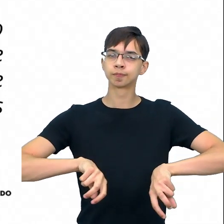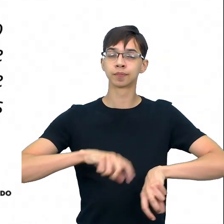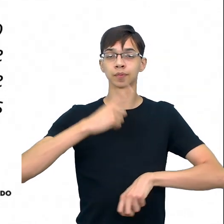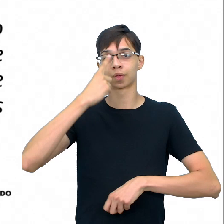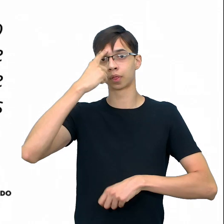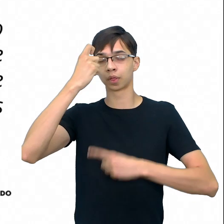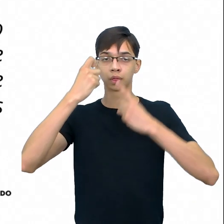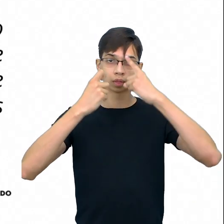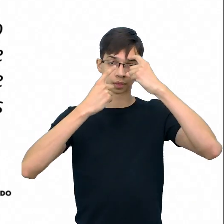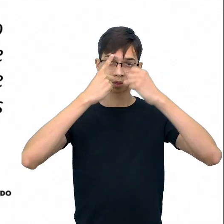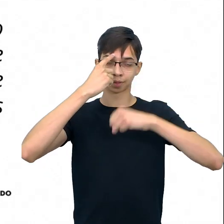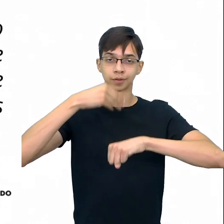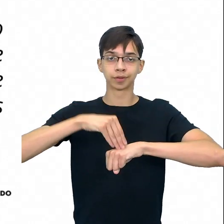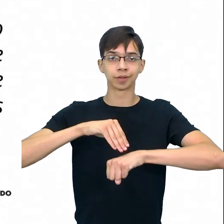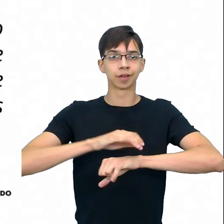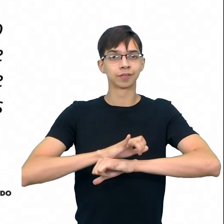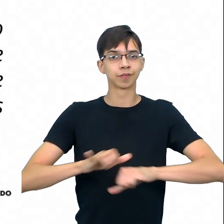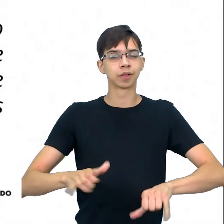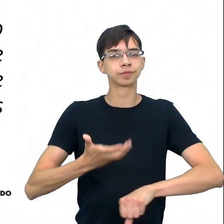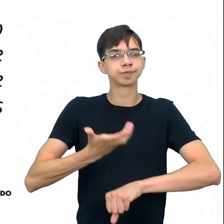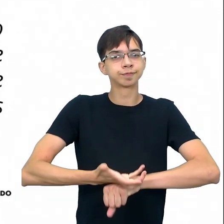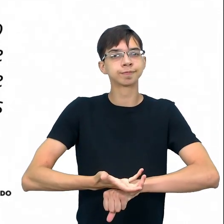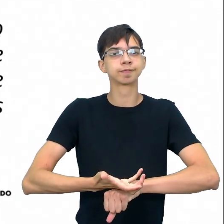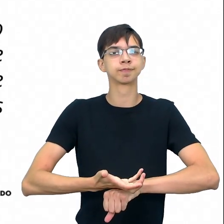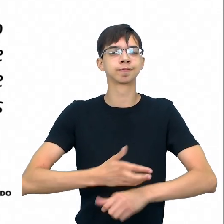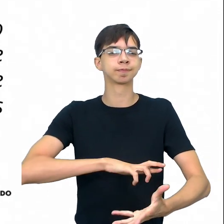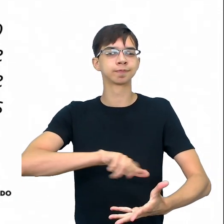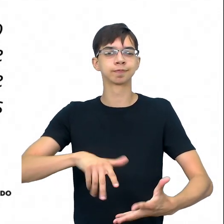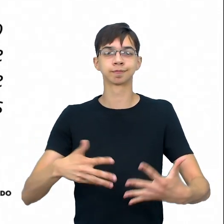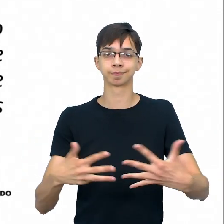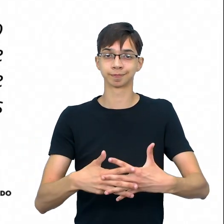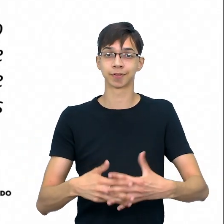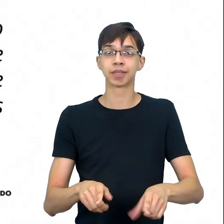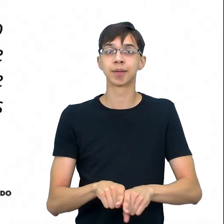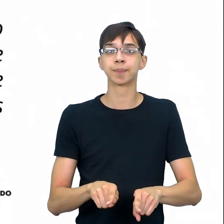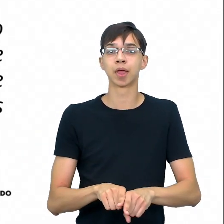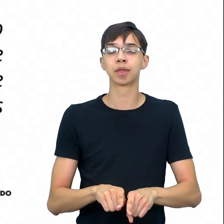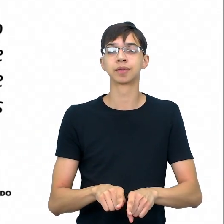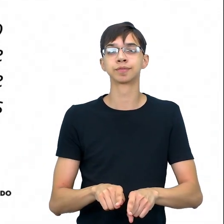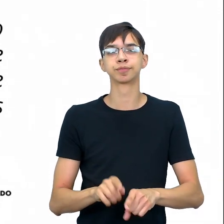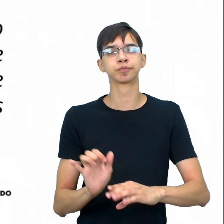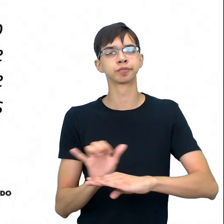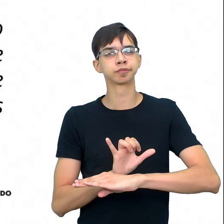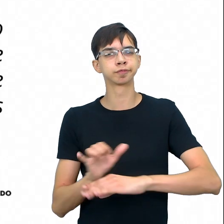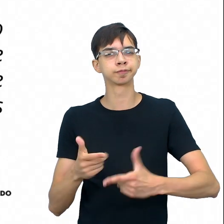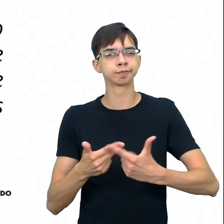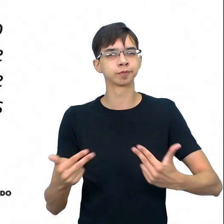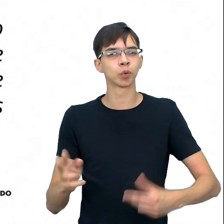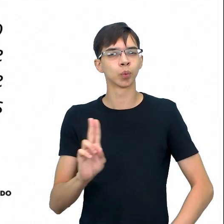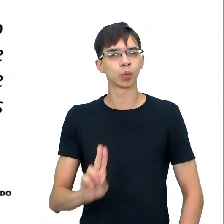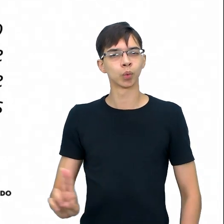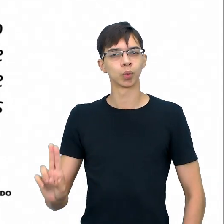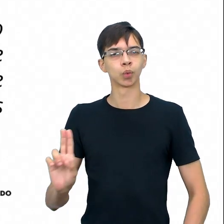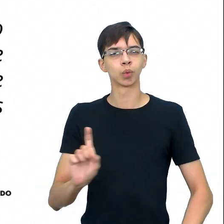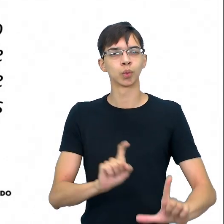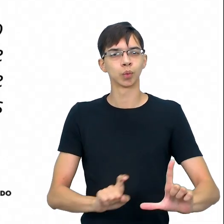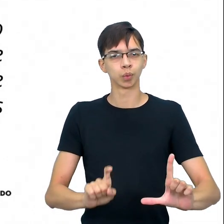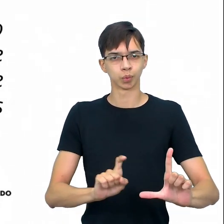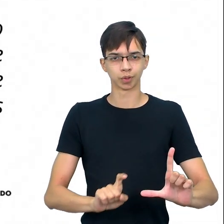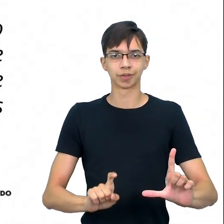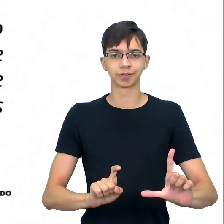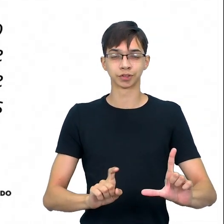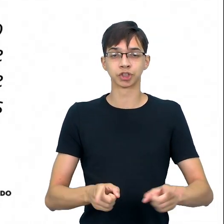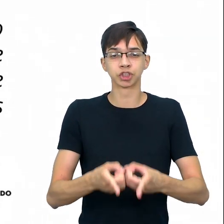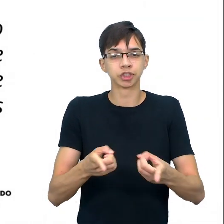gente trouxe aqui de interdisciplinaridade, as ferramentas digitais, os recursos didáticos. A gente sabe que é